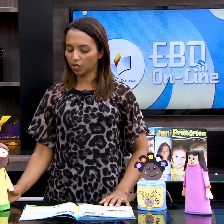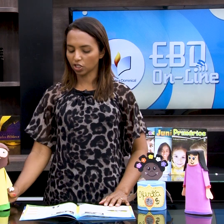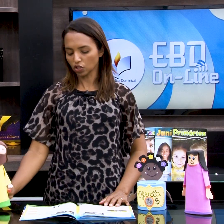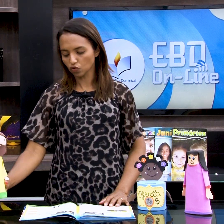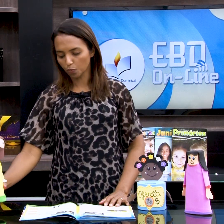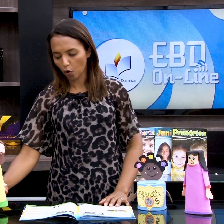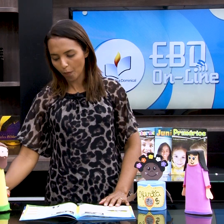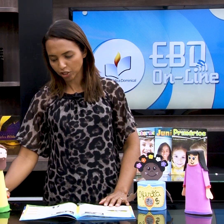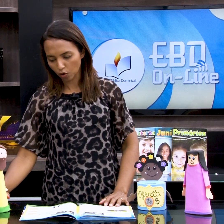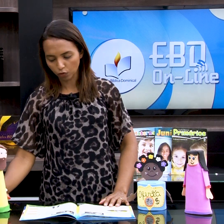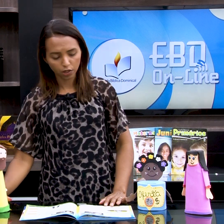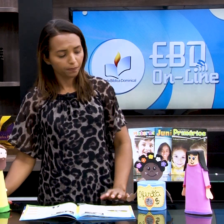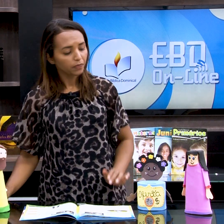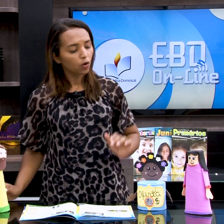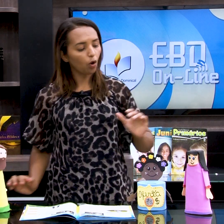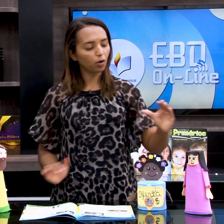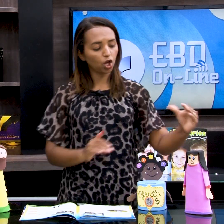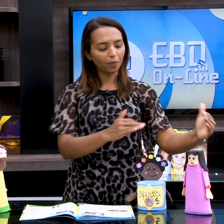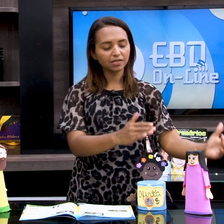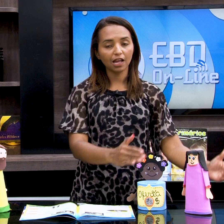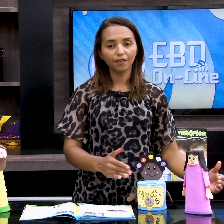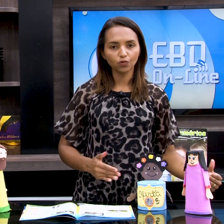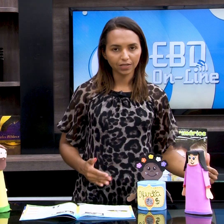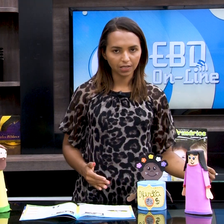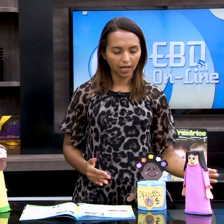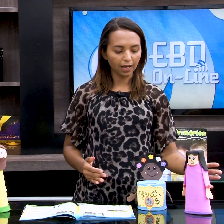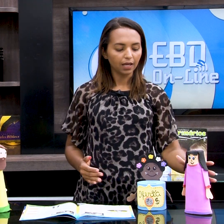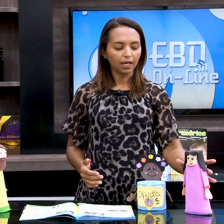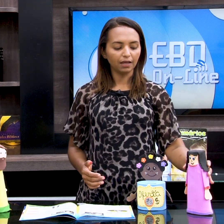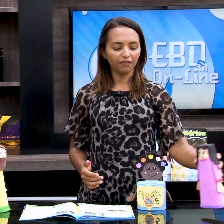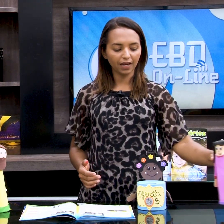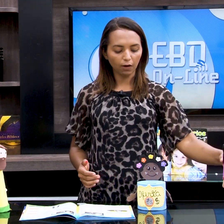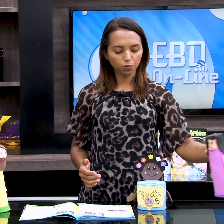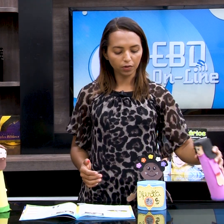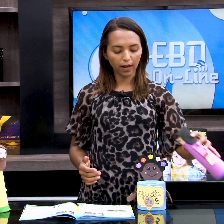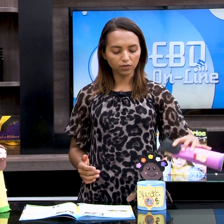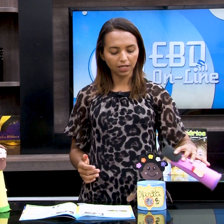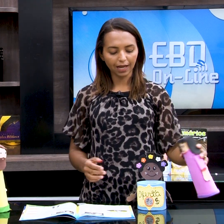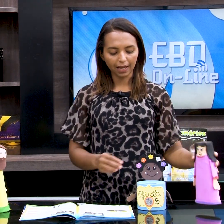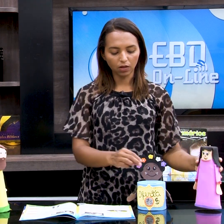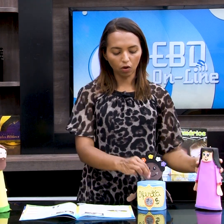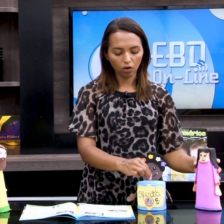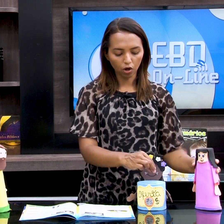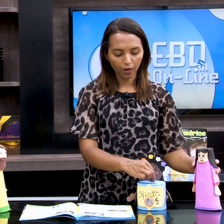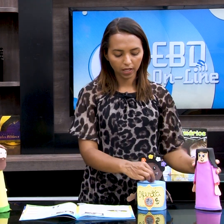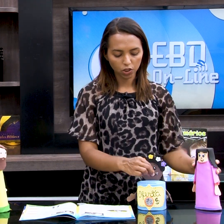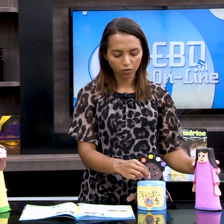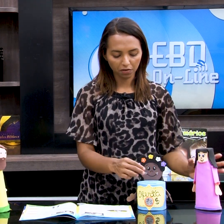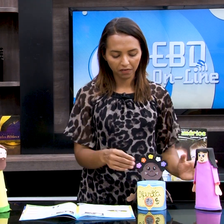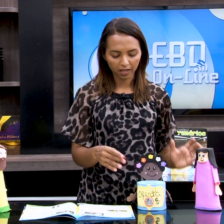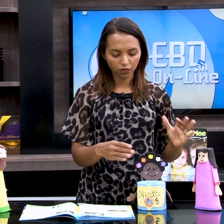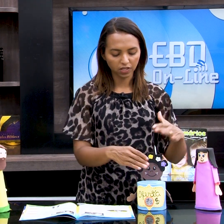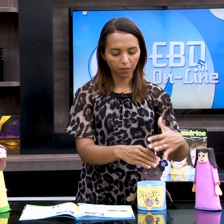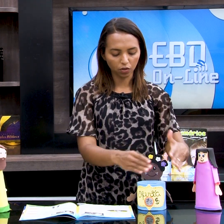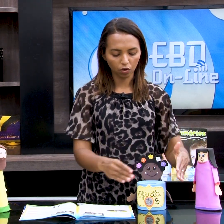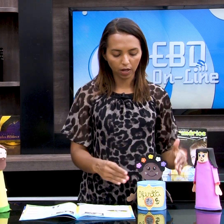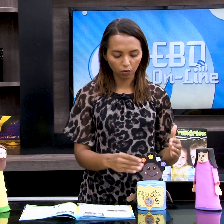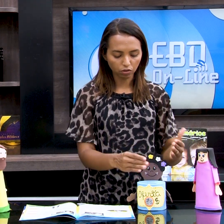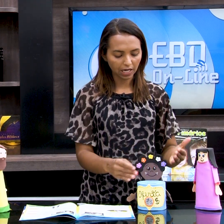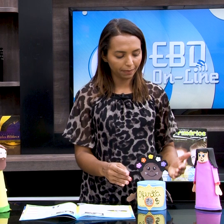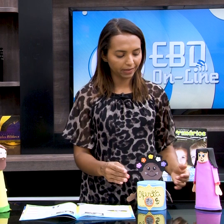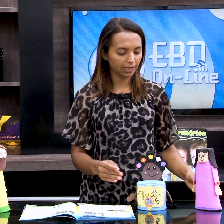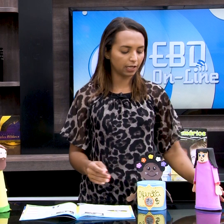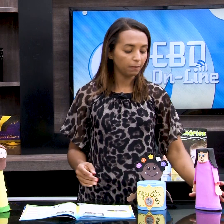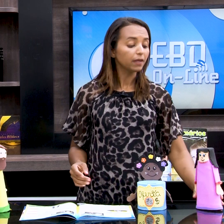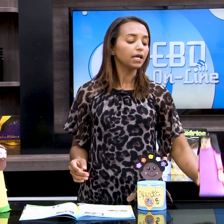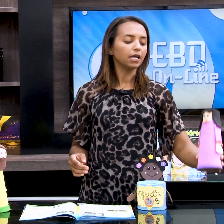você pode deixar Jesus um pouco mais longe como que observando a cena e vem lá os bonecos e e colocam a aqui as suas ofertas você pode colocar